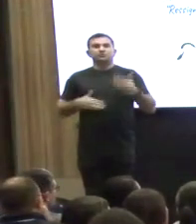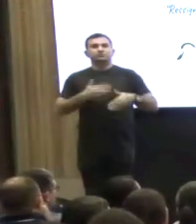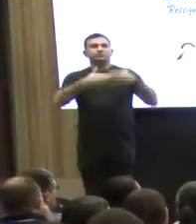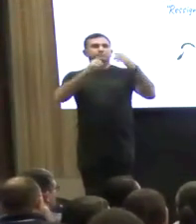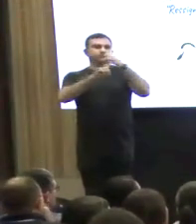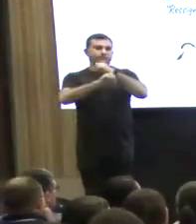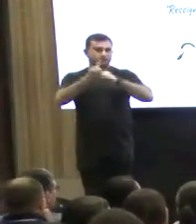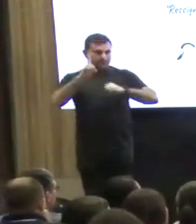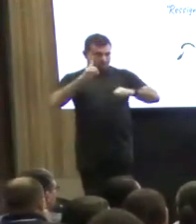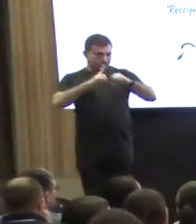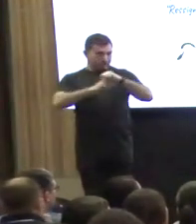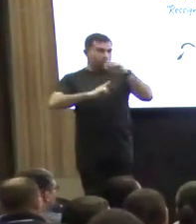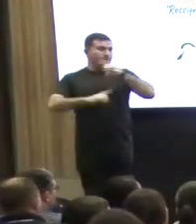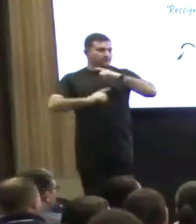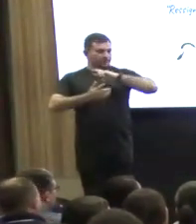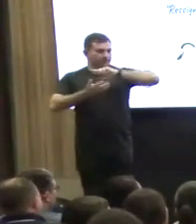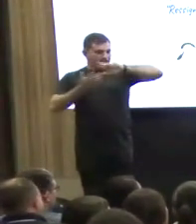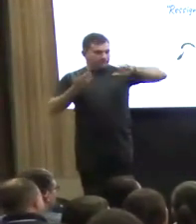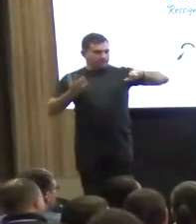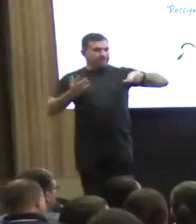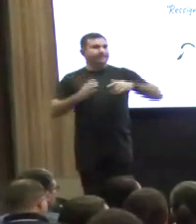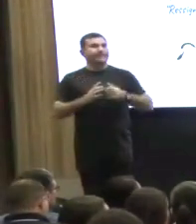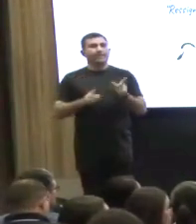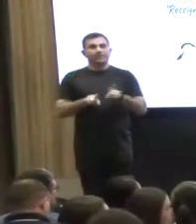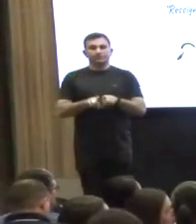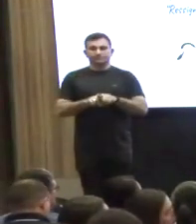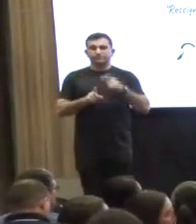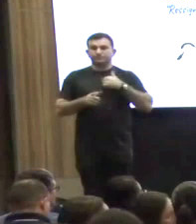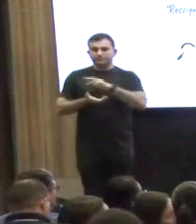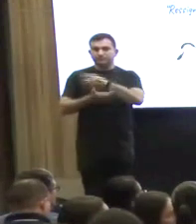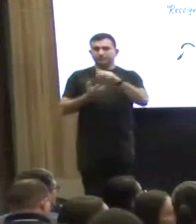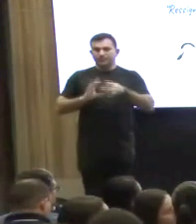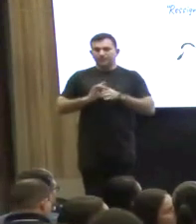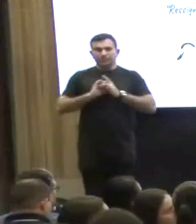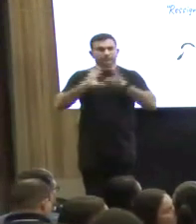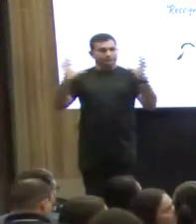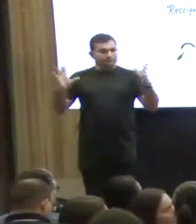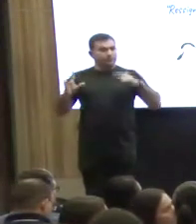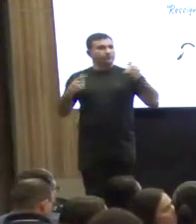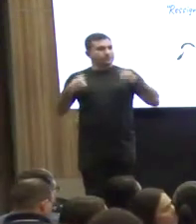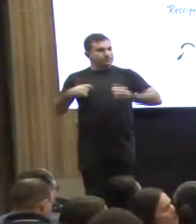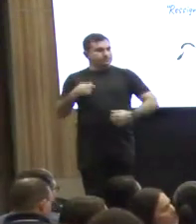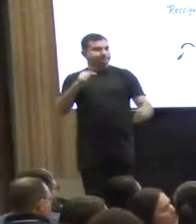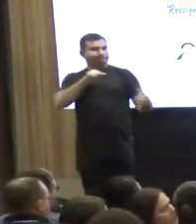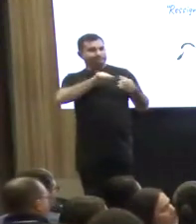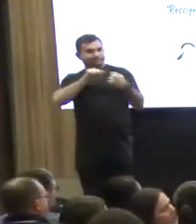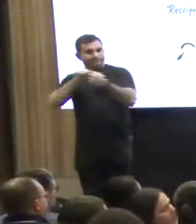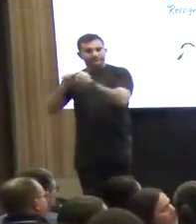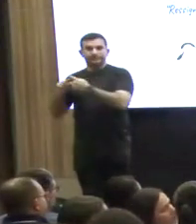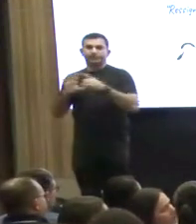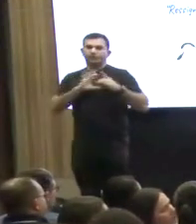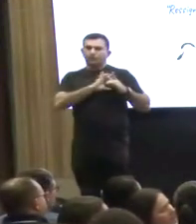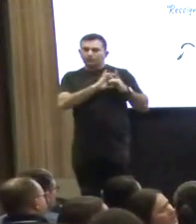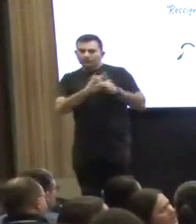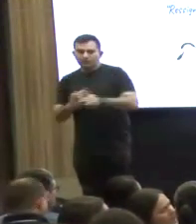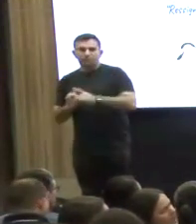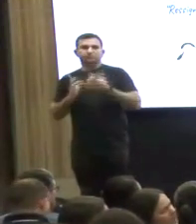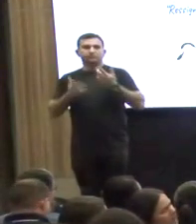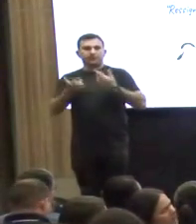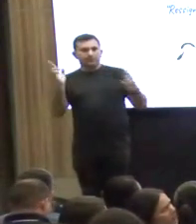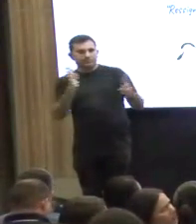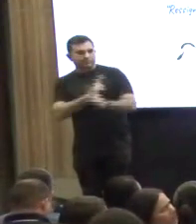a luta por uma diversidade emancipatória, nós temos que considerar essas dimensões desse contexto de relações de poder que